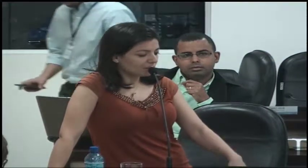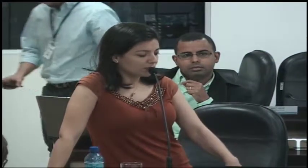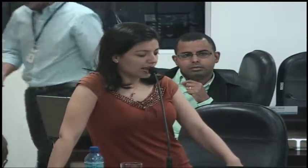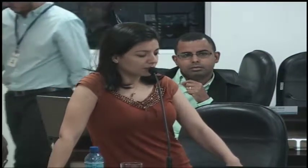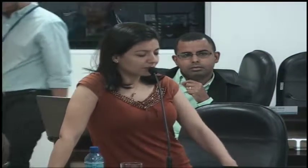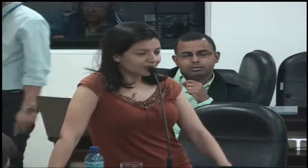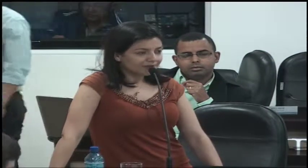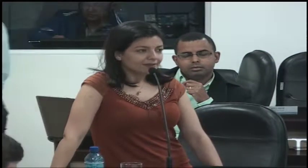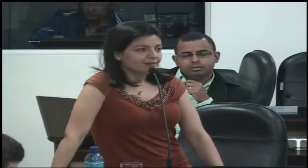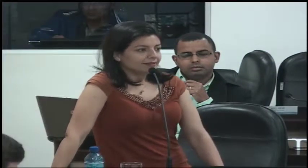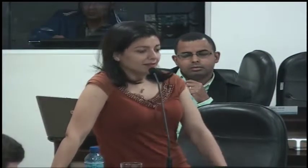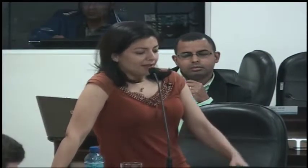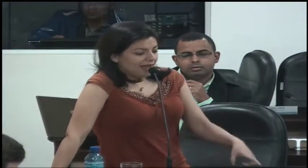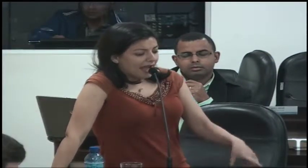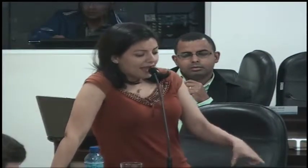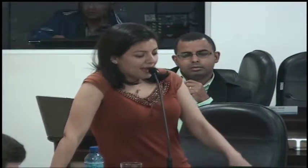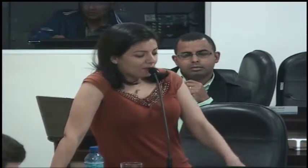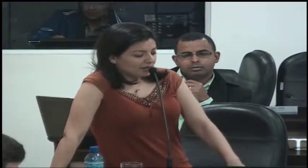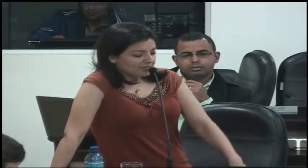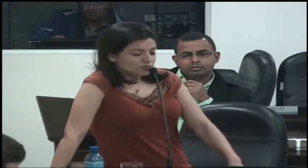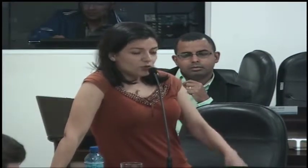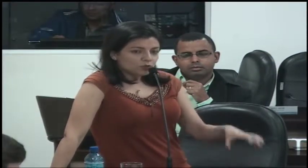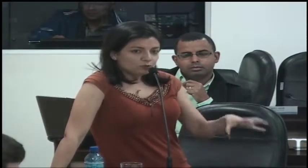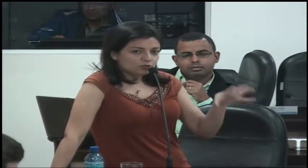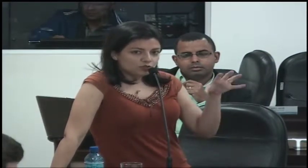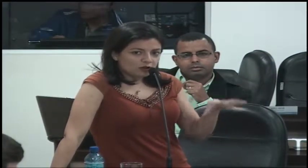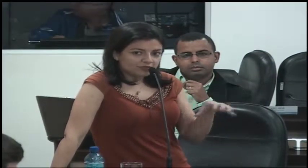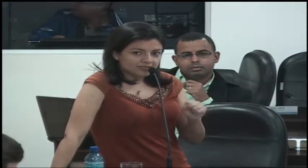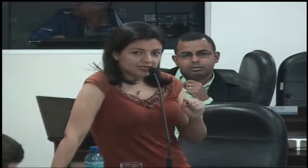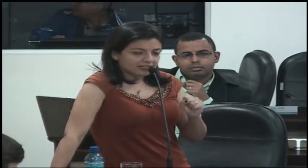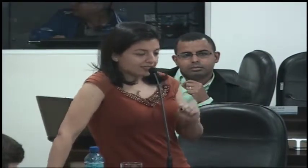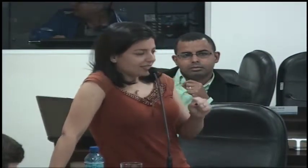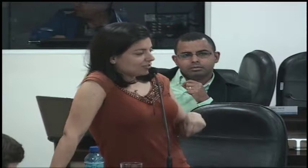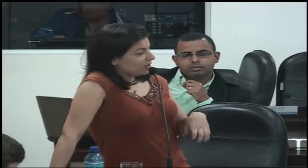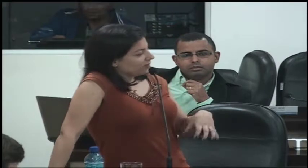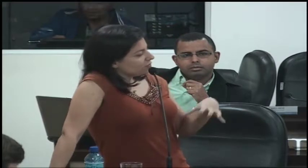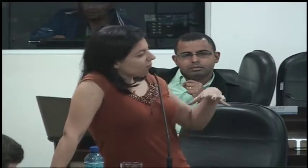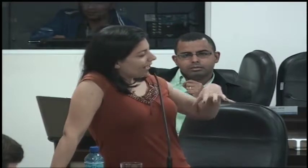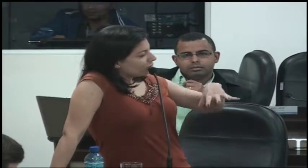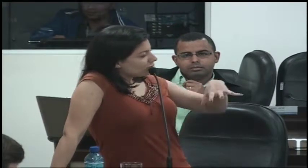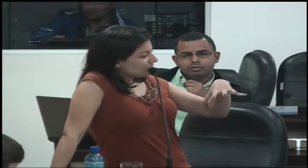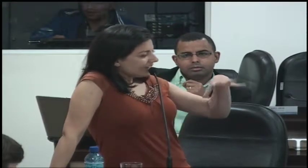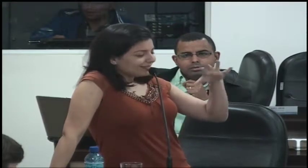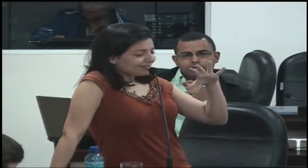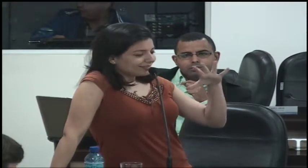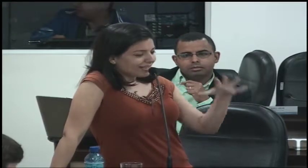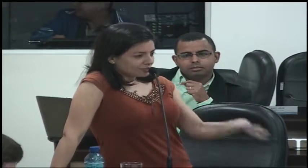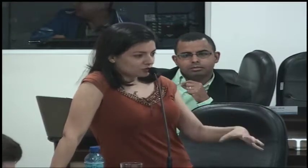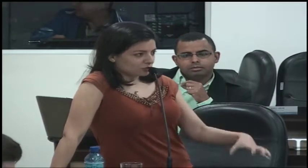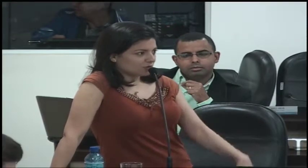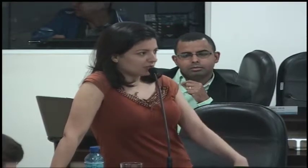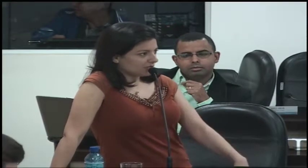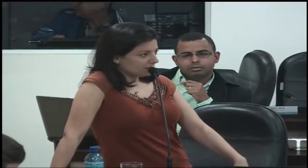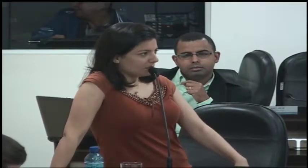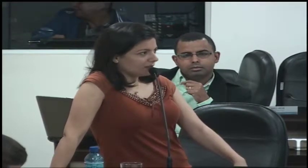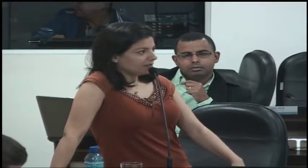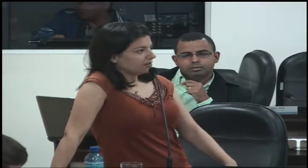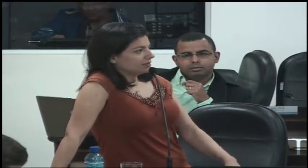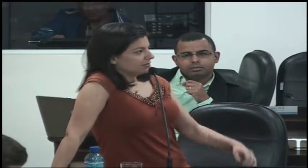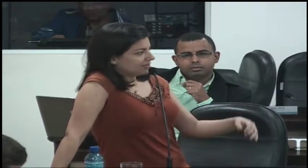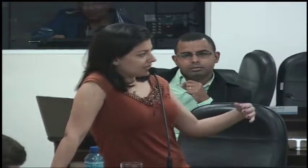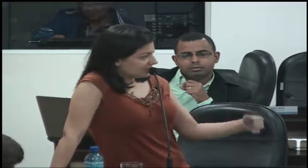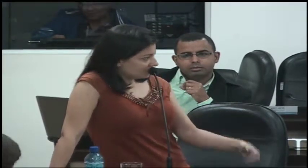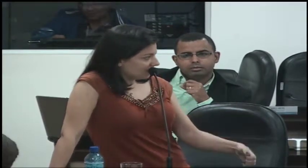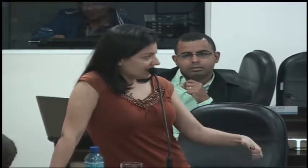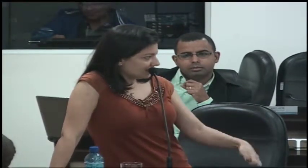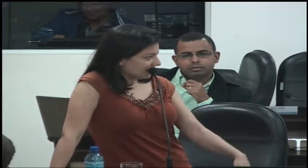sido elaborado. À época, existia um grupo de jovens aqui na cidade que fazia um barulho gigantesco em cima